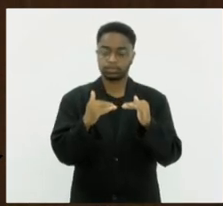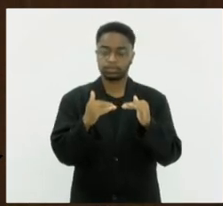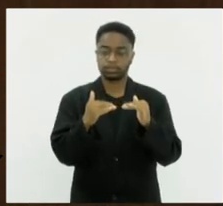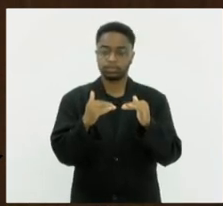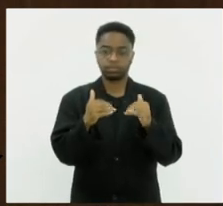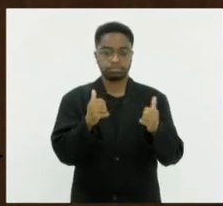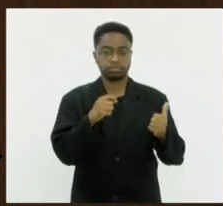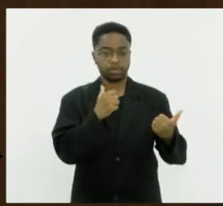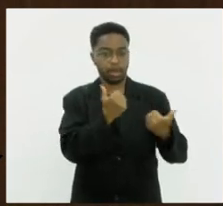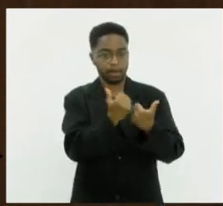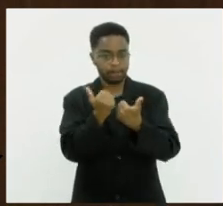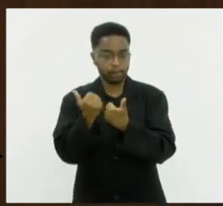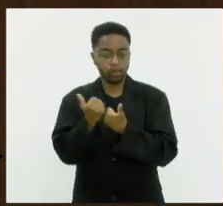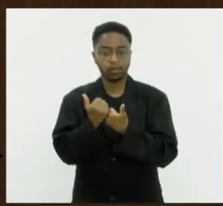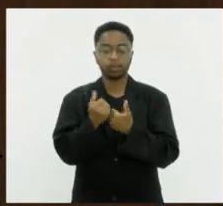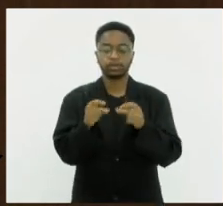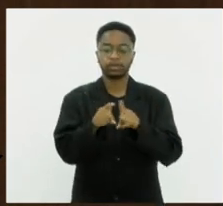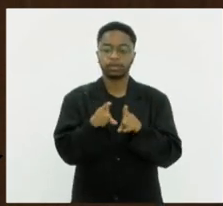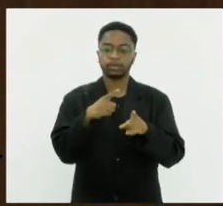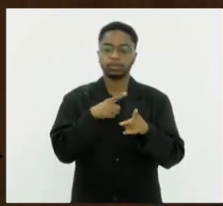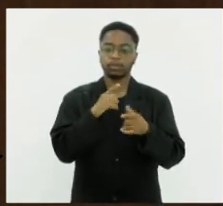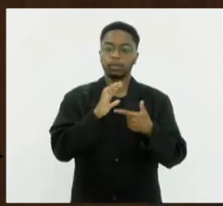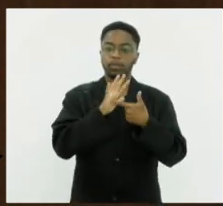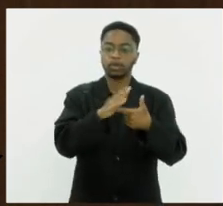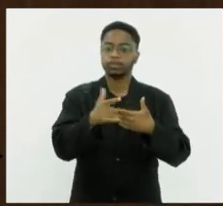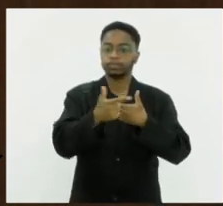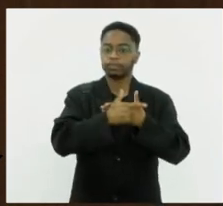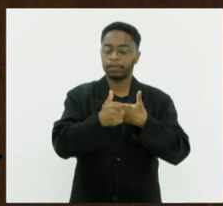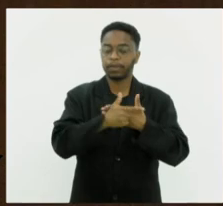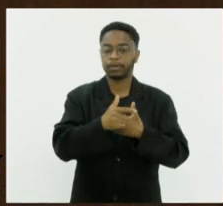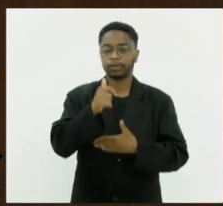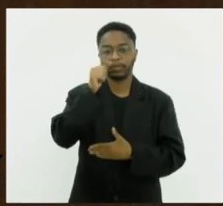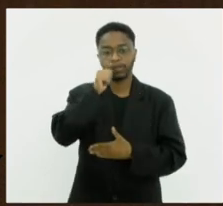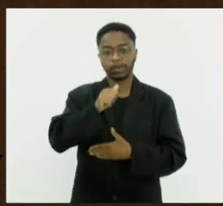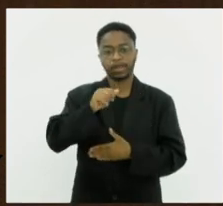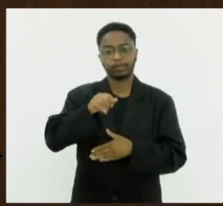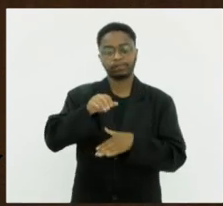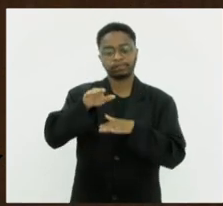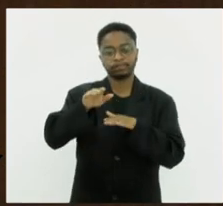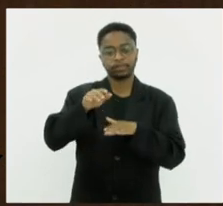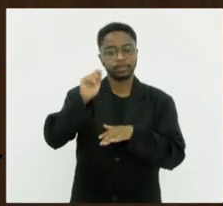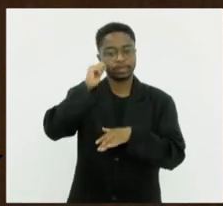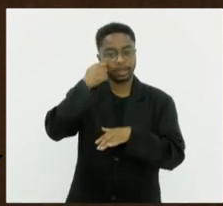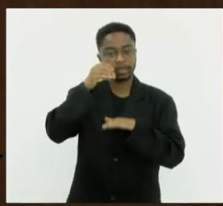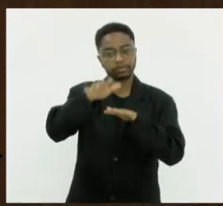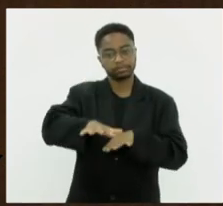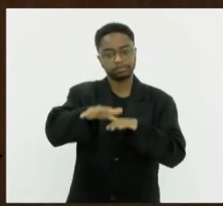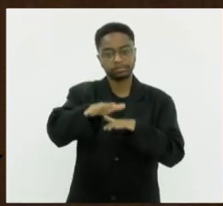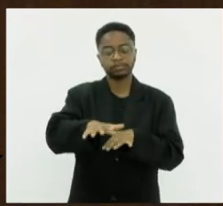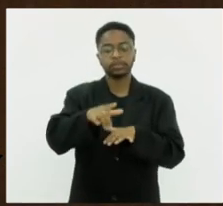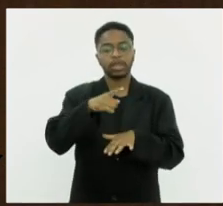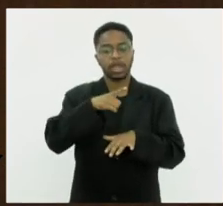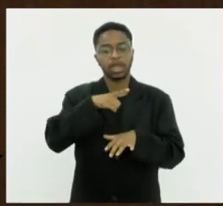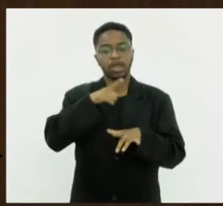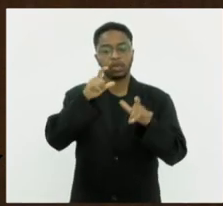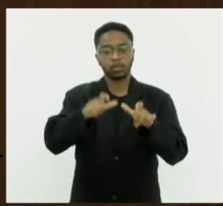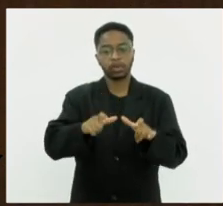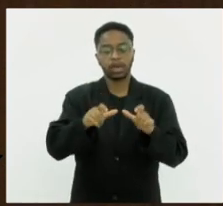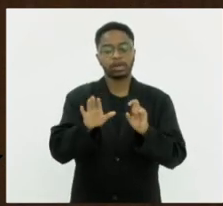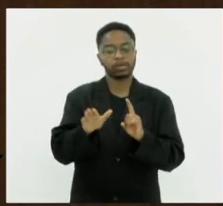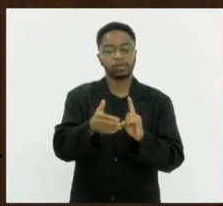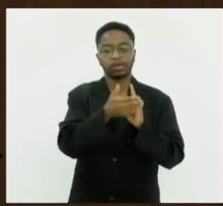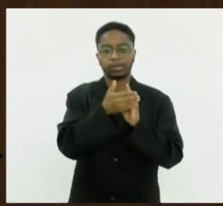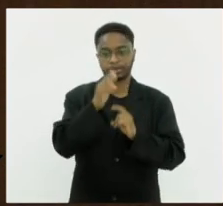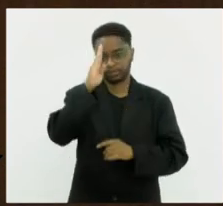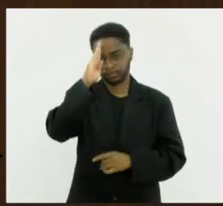com todo o apoio, com todo o papel que a Marcha das Mulheres Negras tem, que é um espaço de solidariedade, um espaço de acolhimento muito